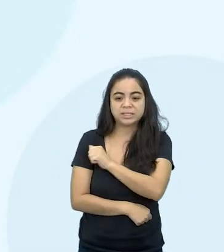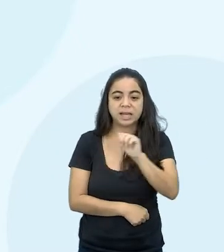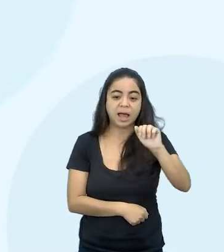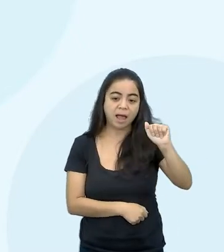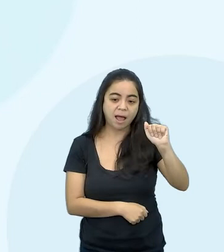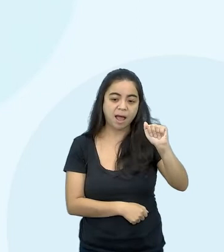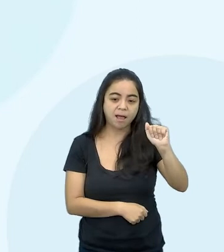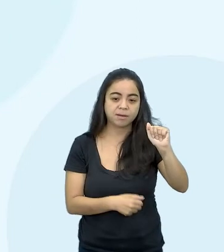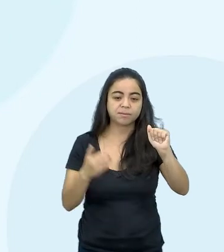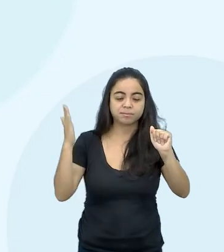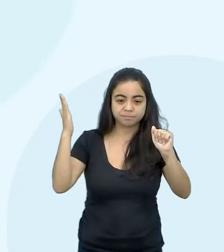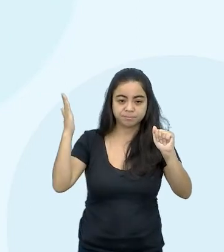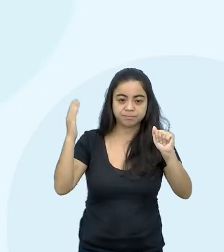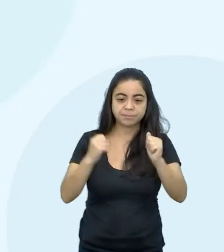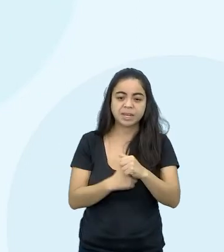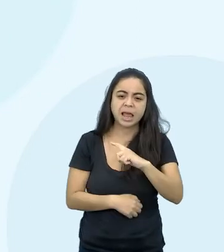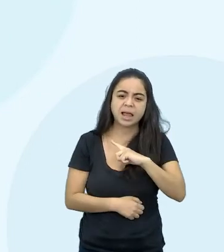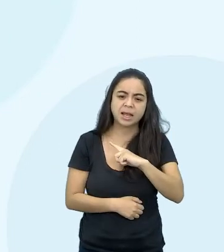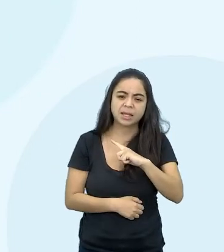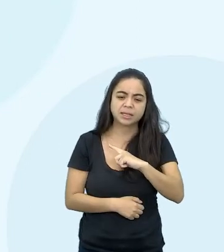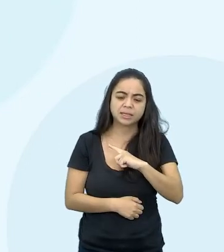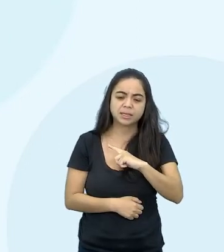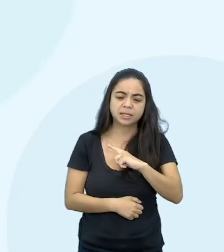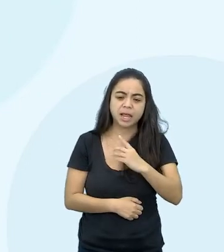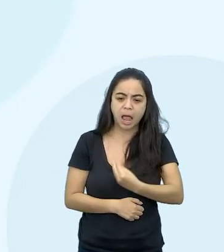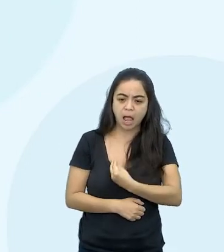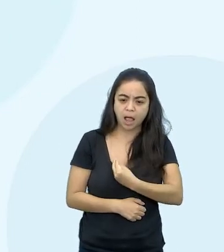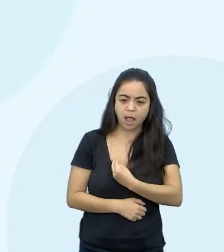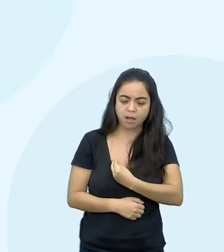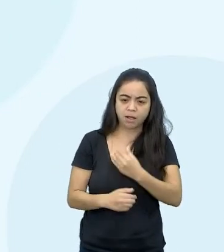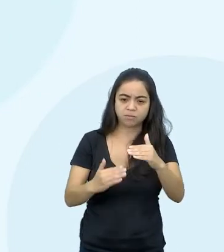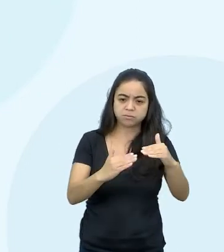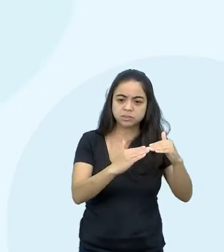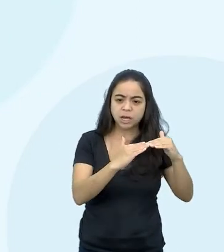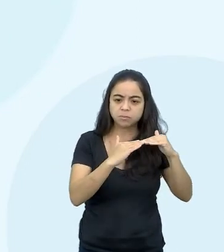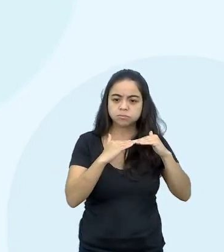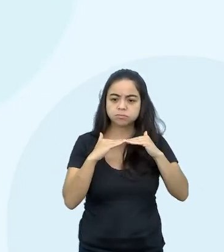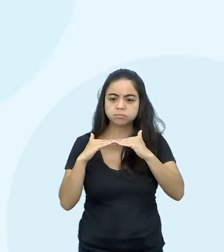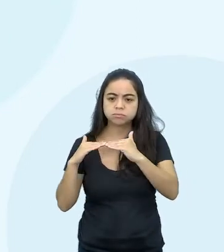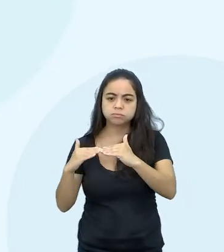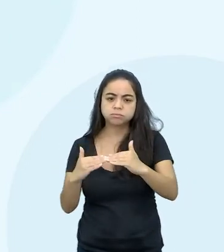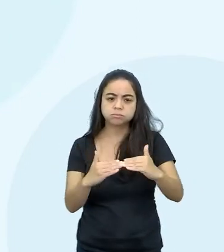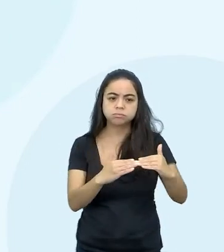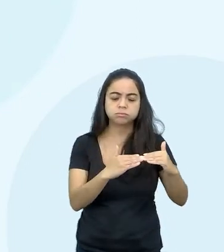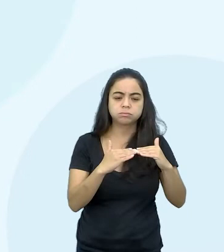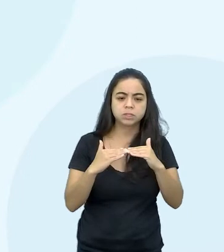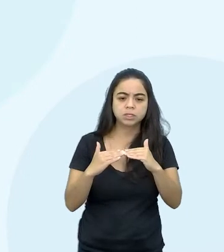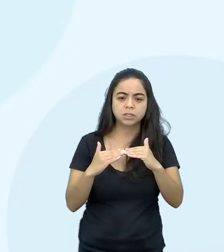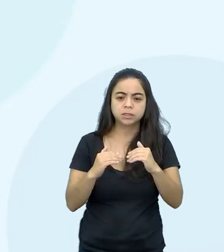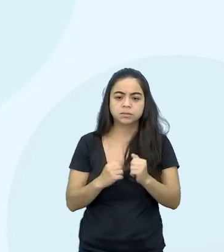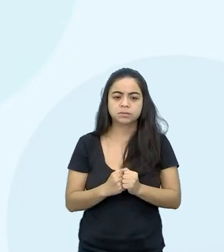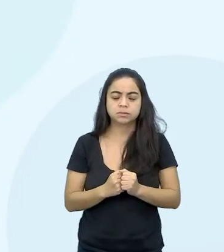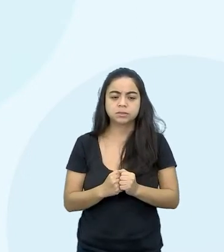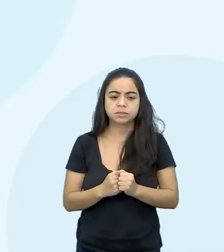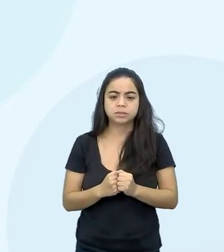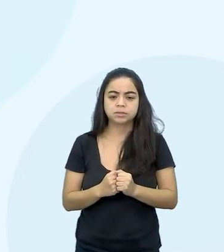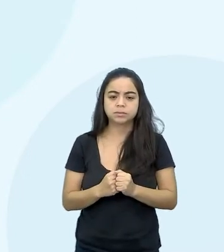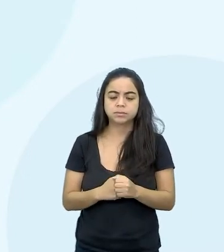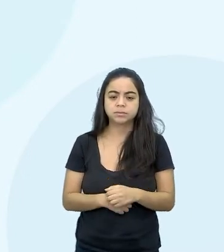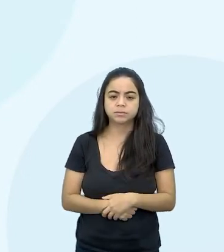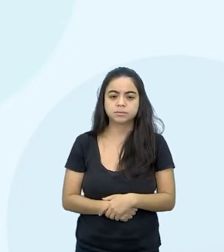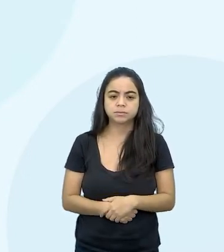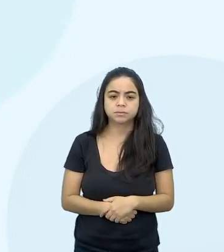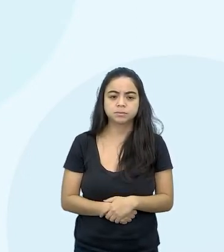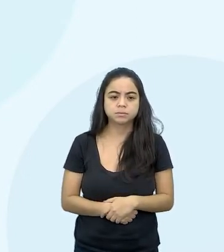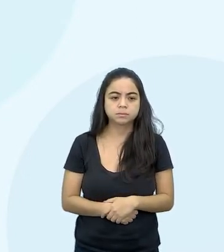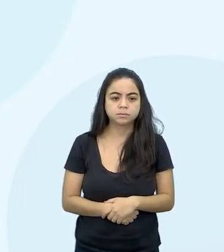falando estudantes A, possuem o mesmo padrão de vida dos estudantes que partilham da mesma condição de imigrante,